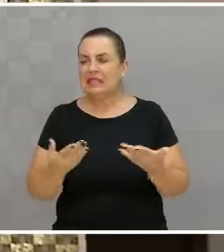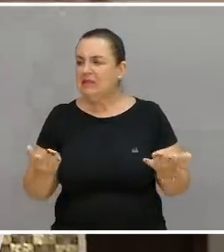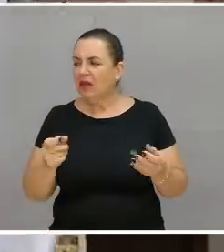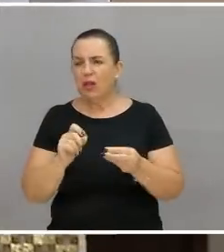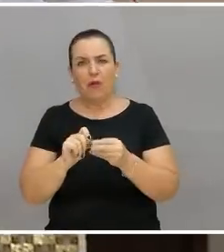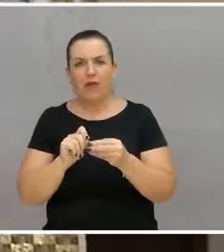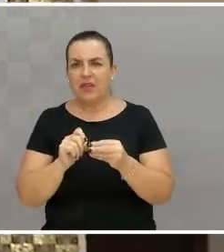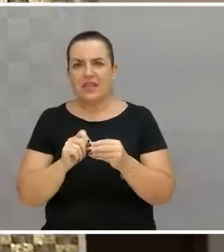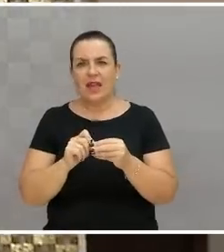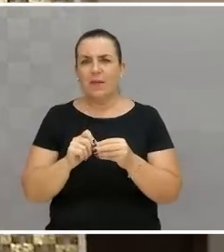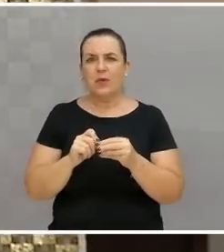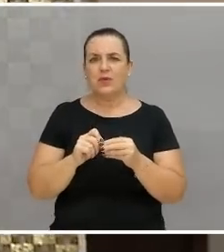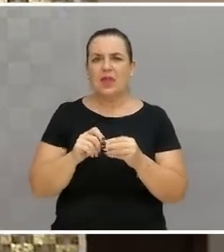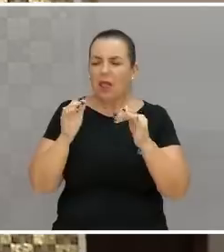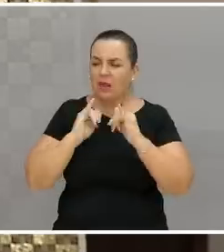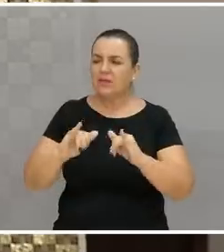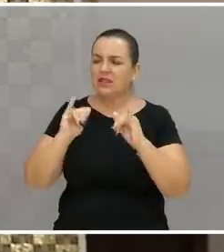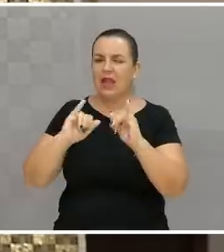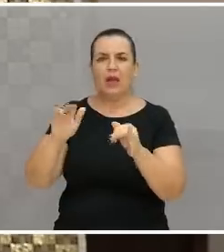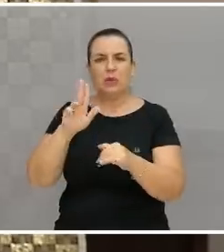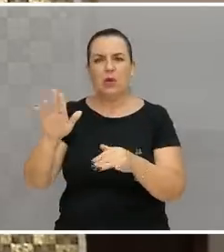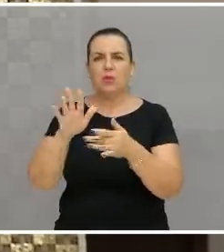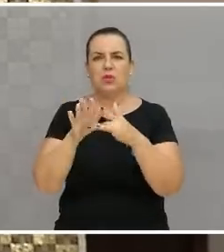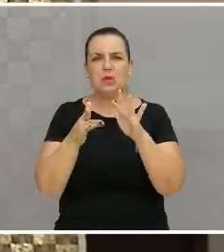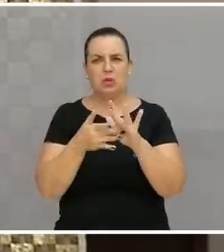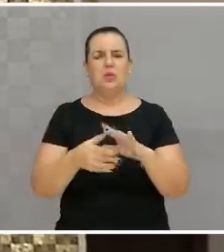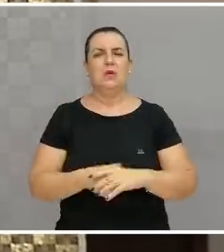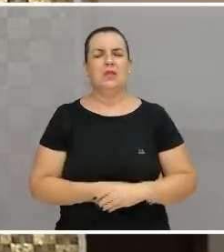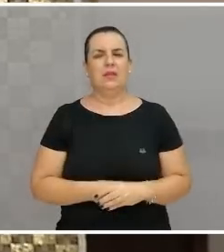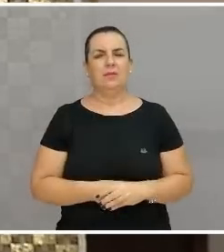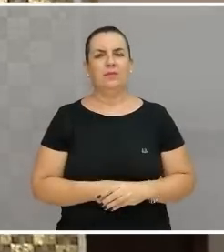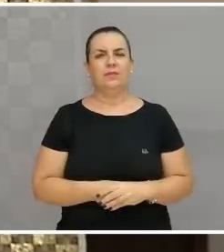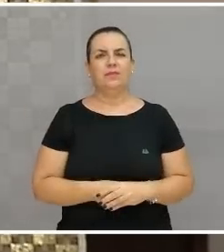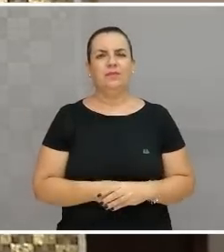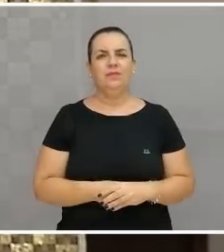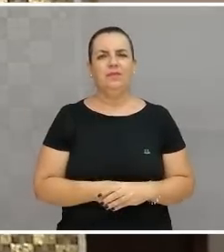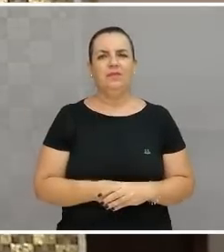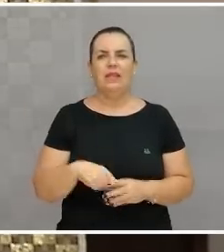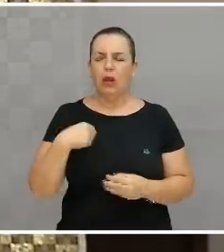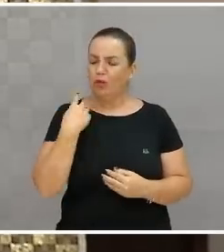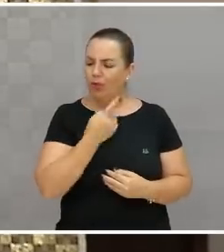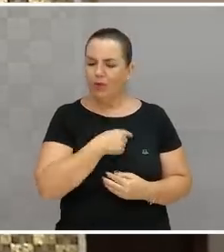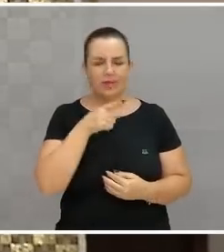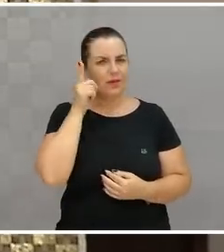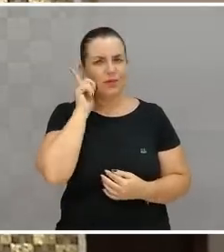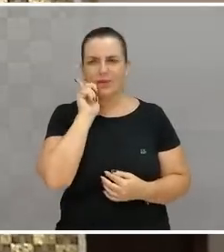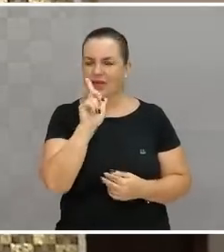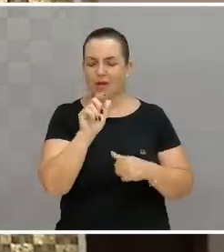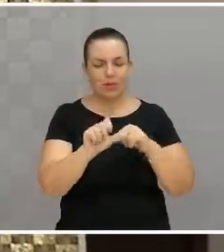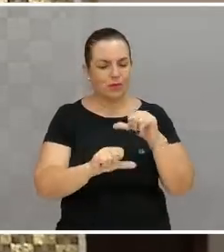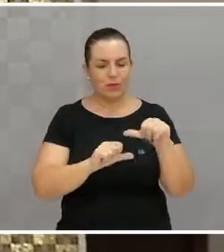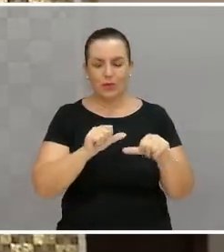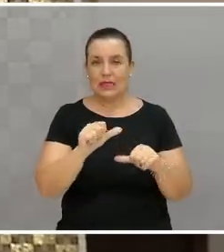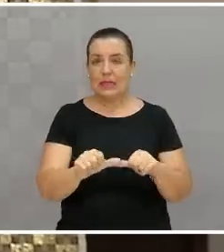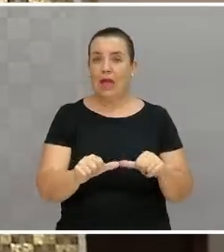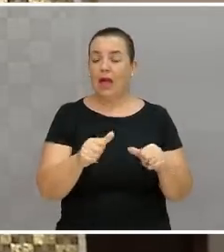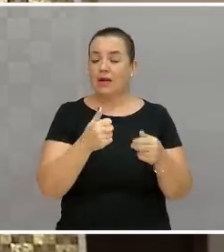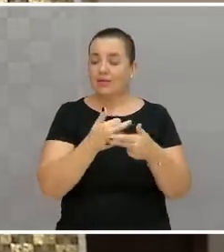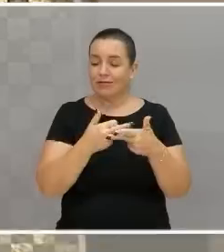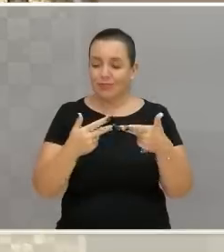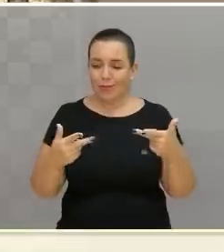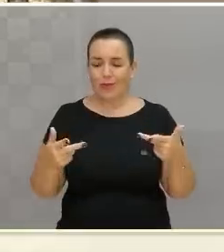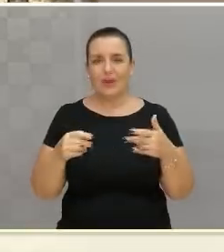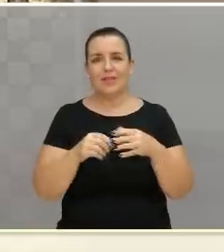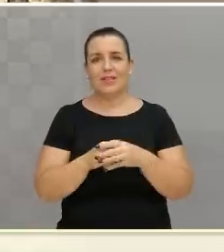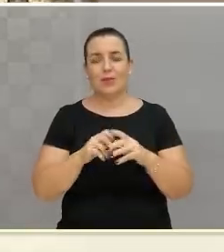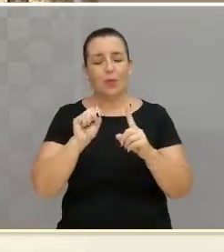Cadê os cristãos que não conseguimos mudar o modus operandi de